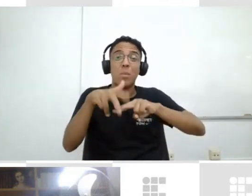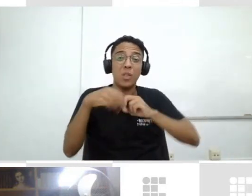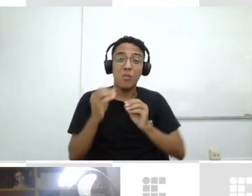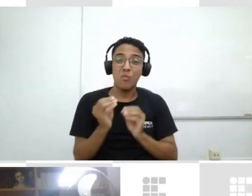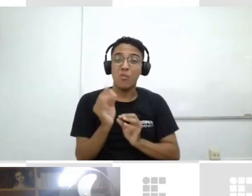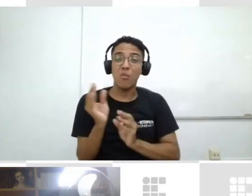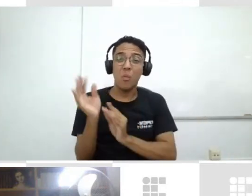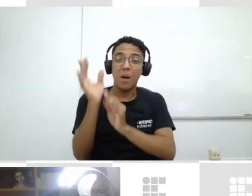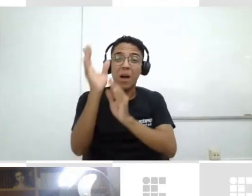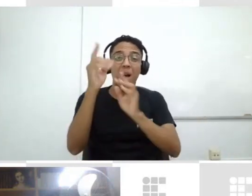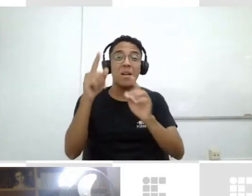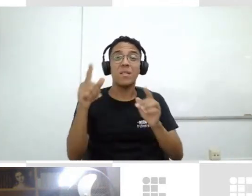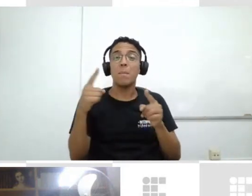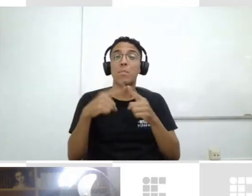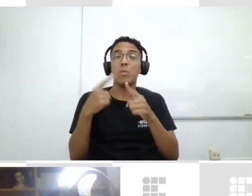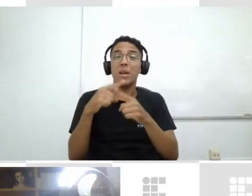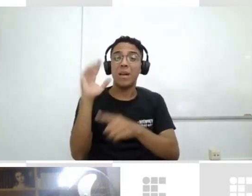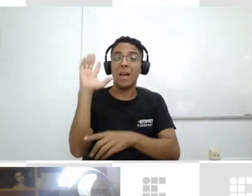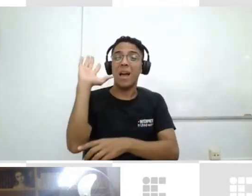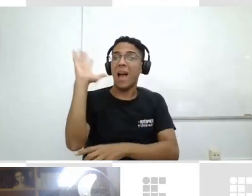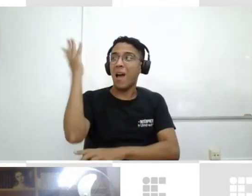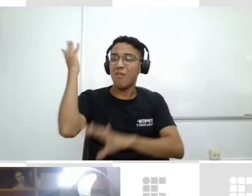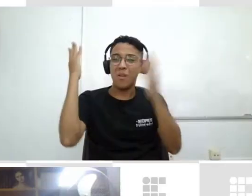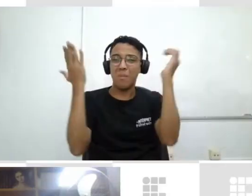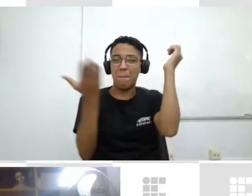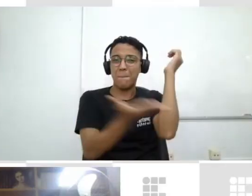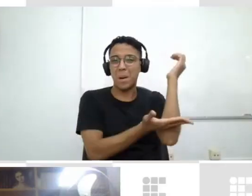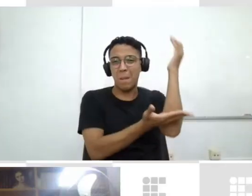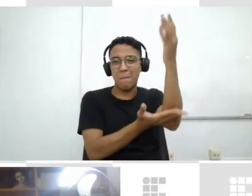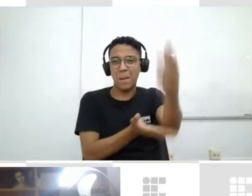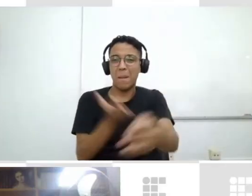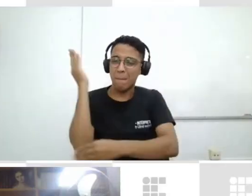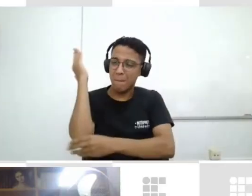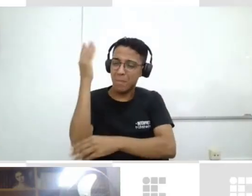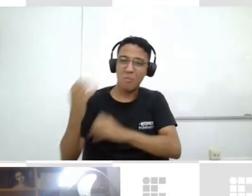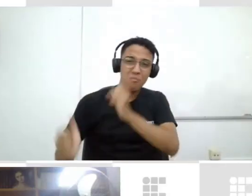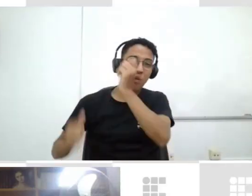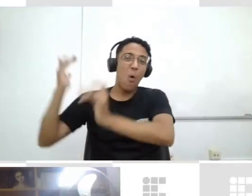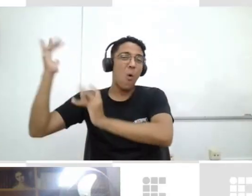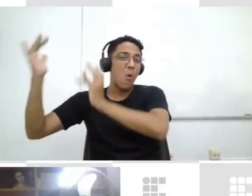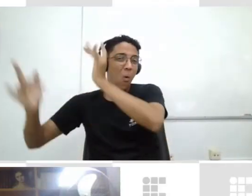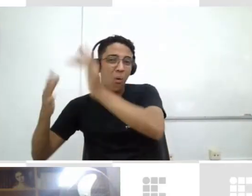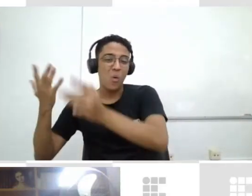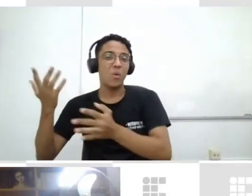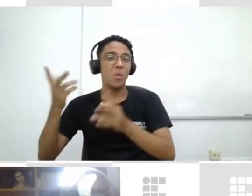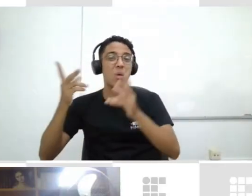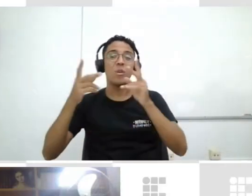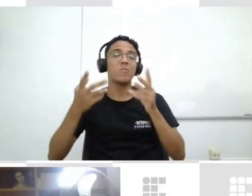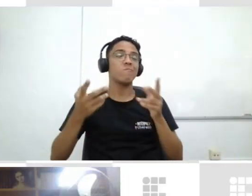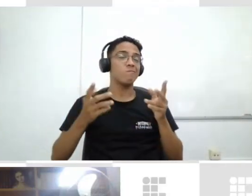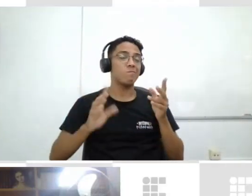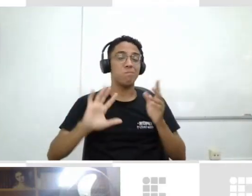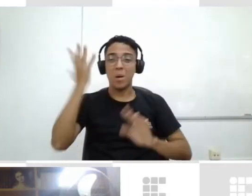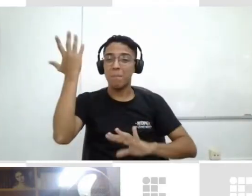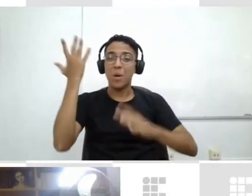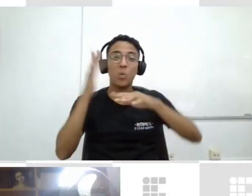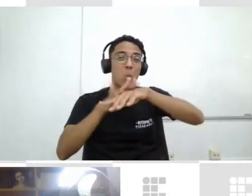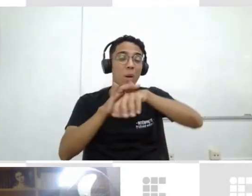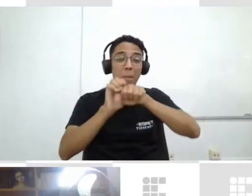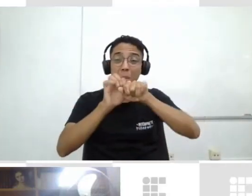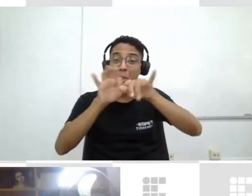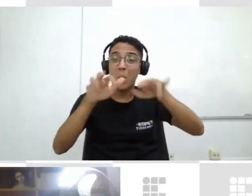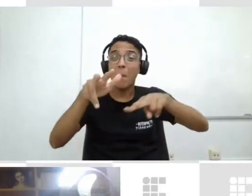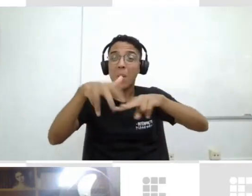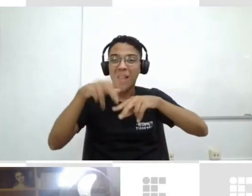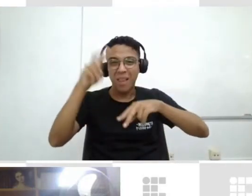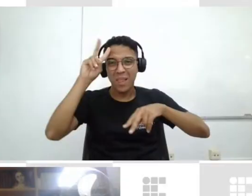destruindo as florestas, como houve a pandemia da Covid-19, e haverá outras, né? Como também você está tendo interferências no seu organismo por causa da